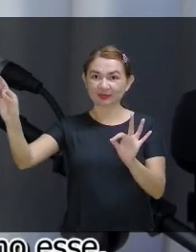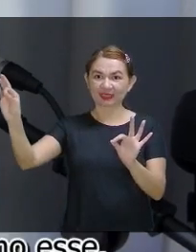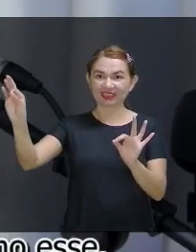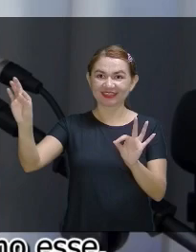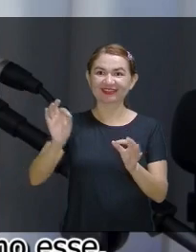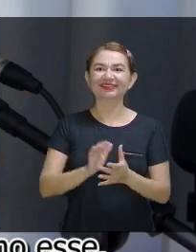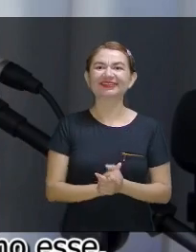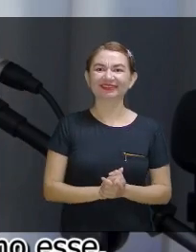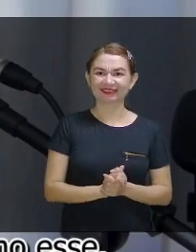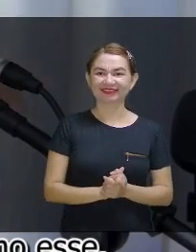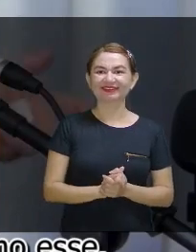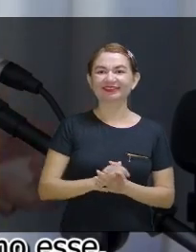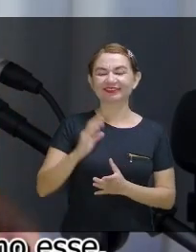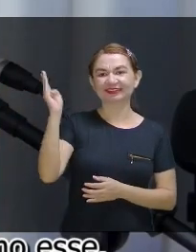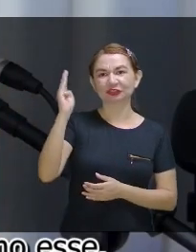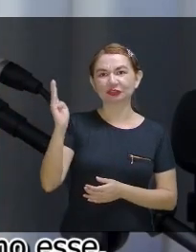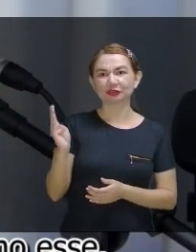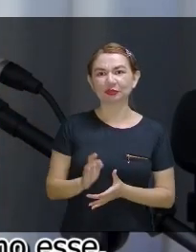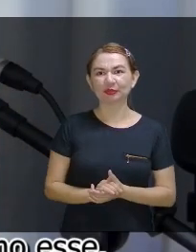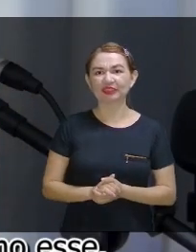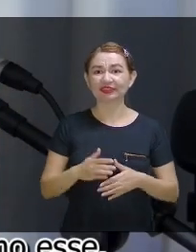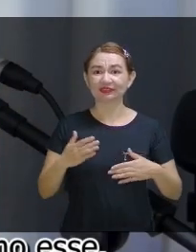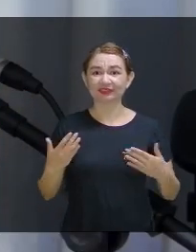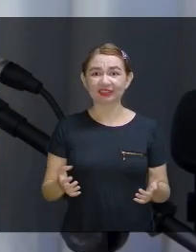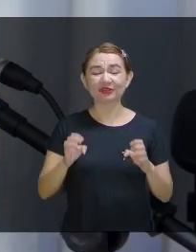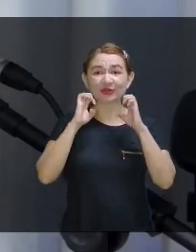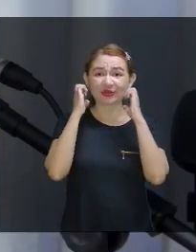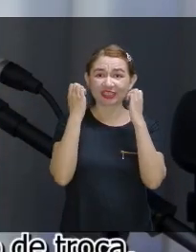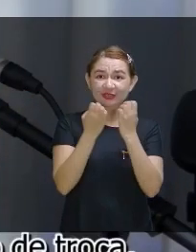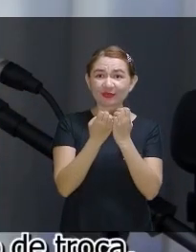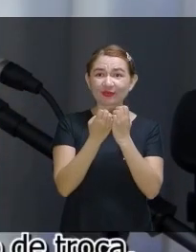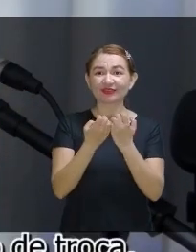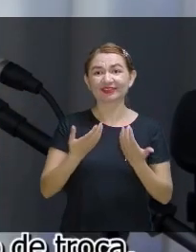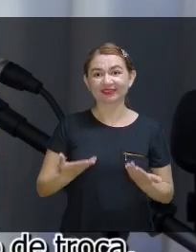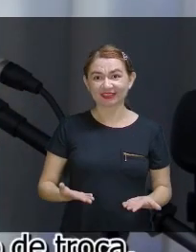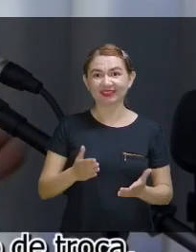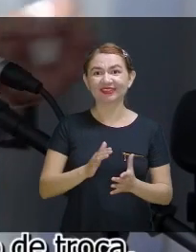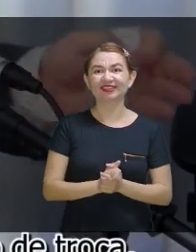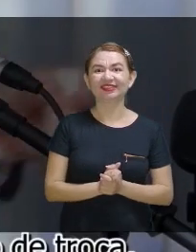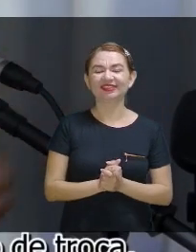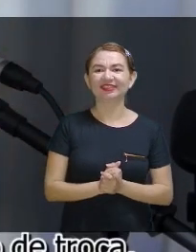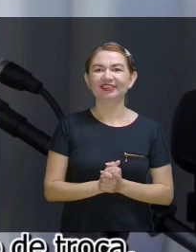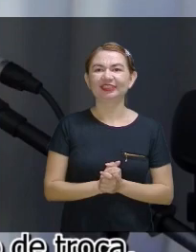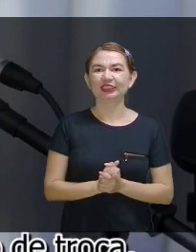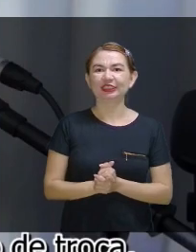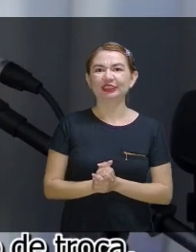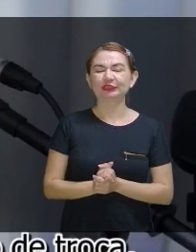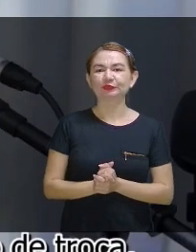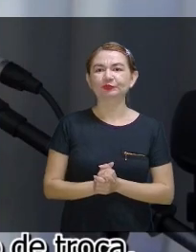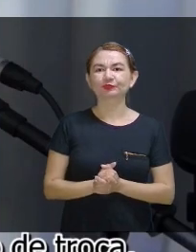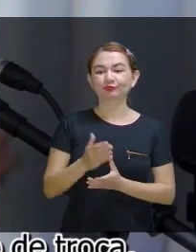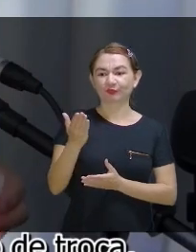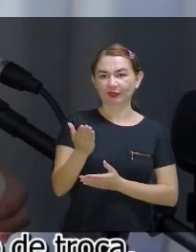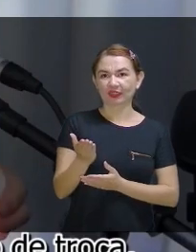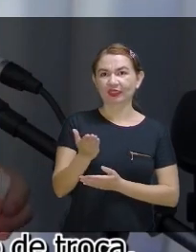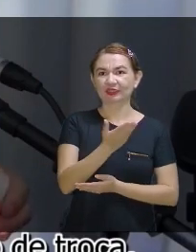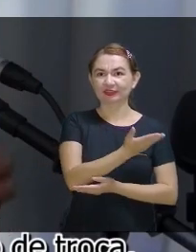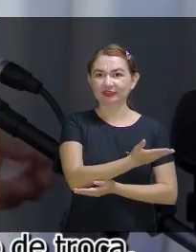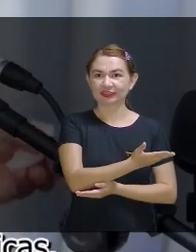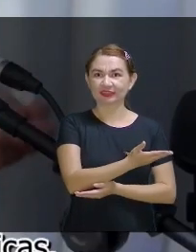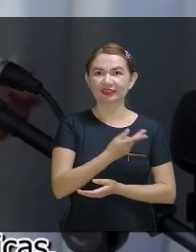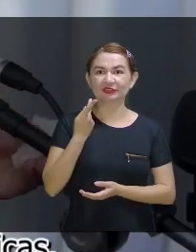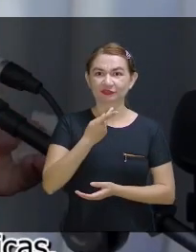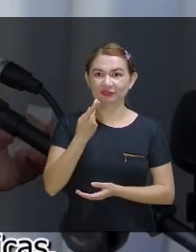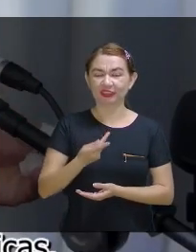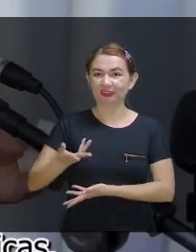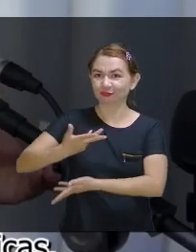exatamente diminuído por encontros como esse. Não apenas, como falou Silmar e Terezinha, a respeito de